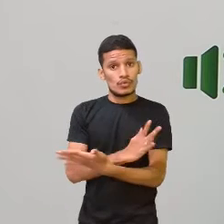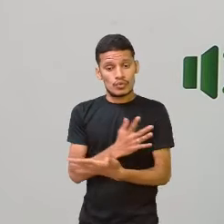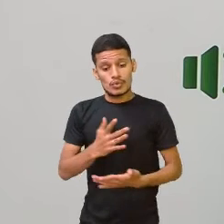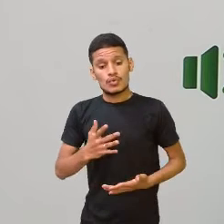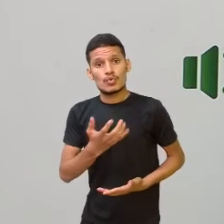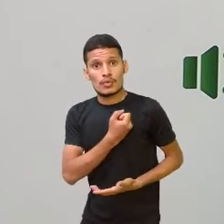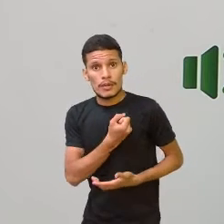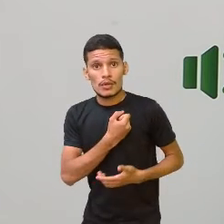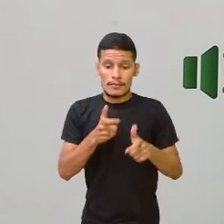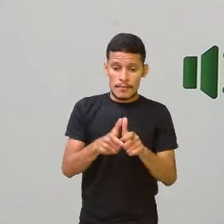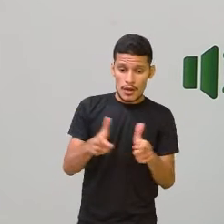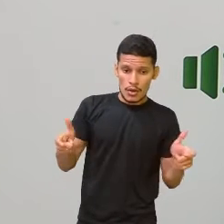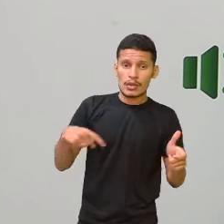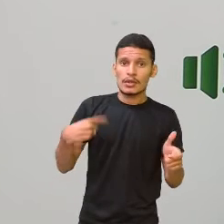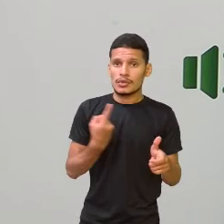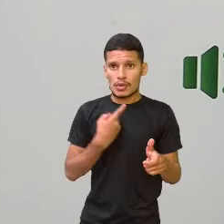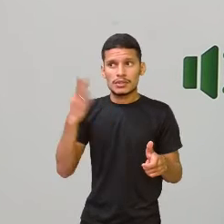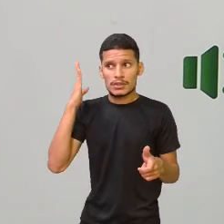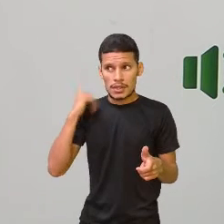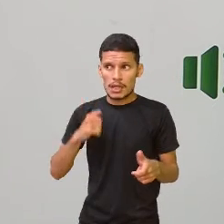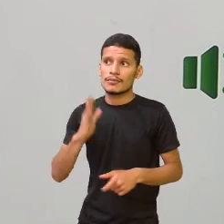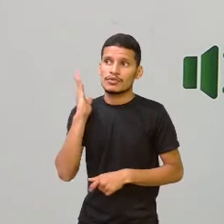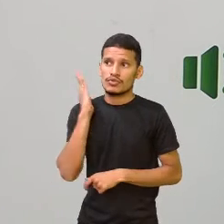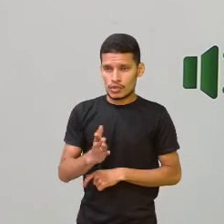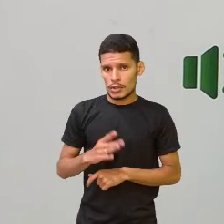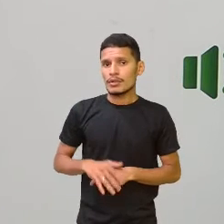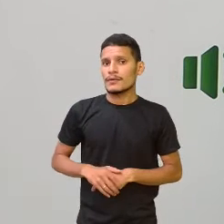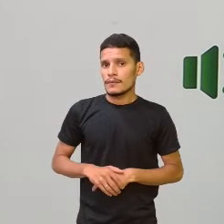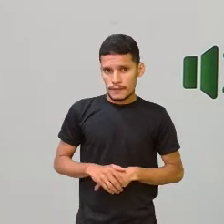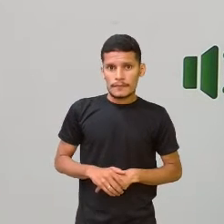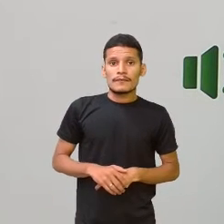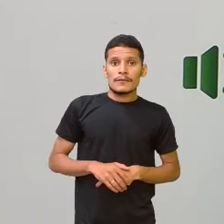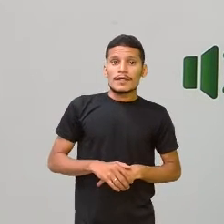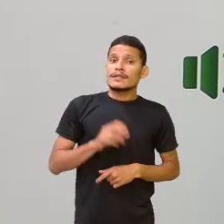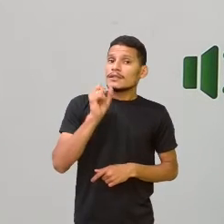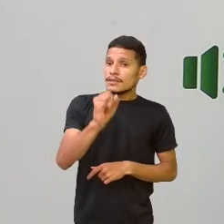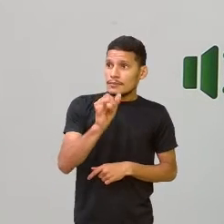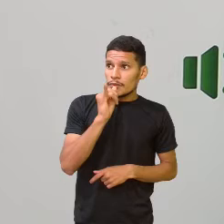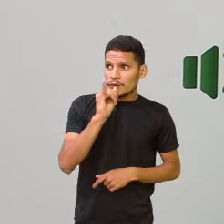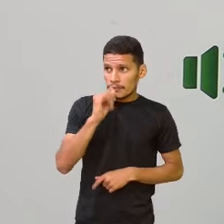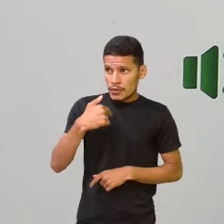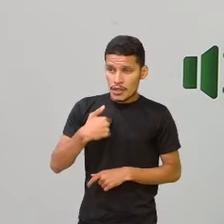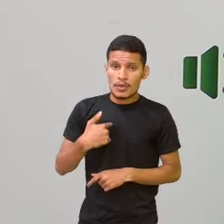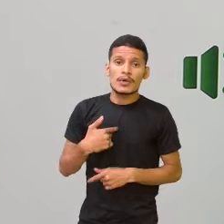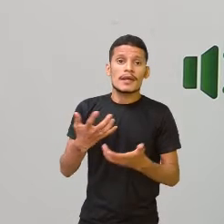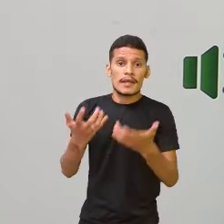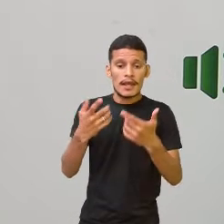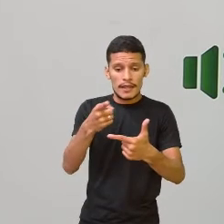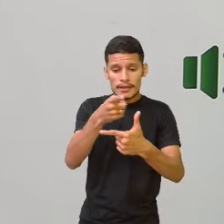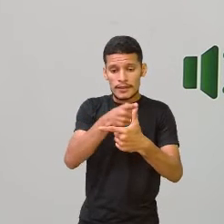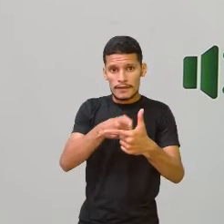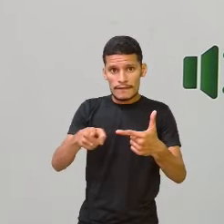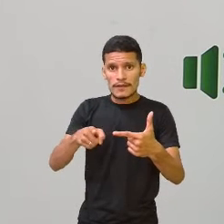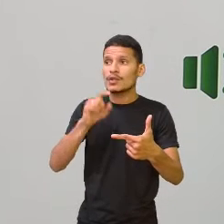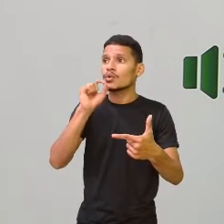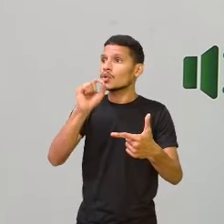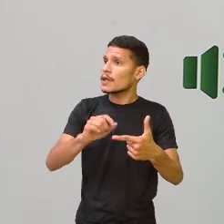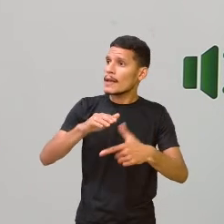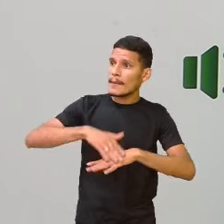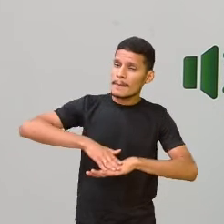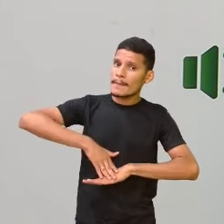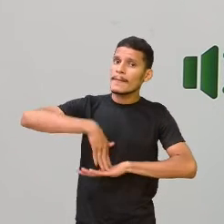a gente sabe disso. Se eu for, por exemplo, dividir para